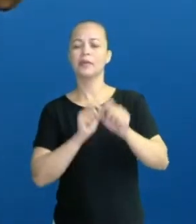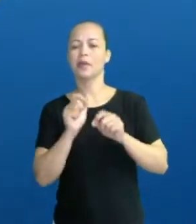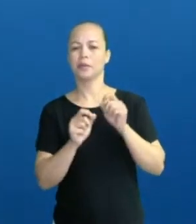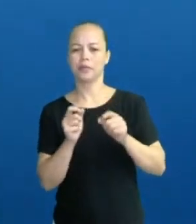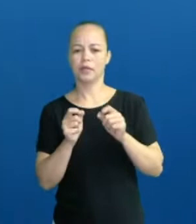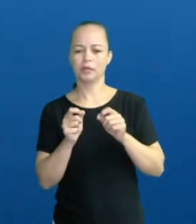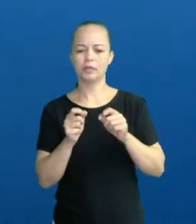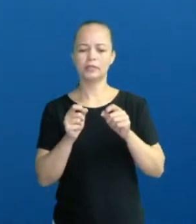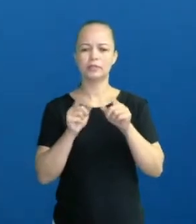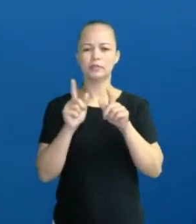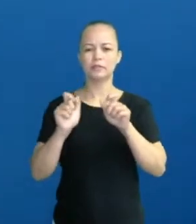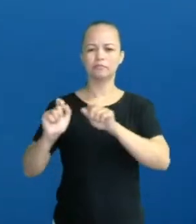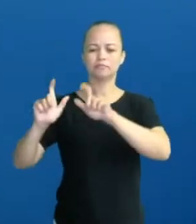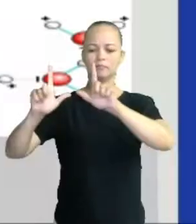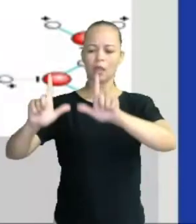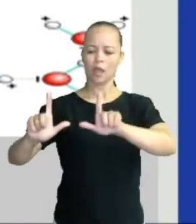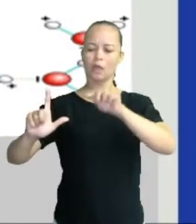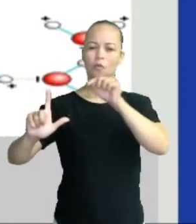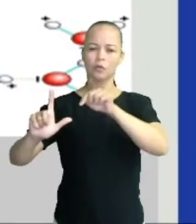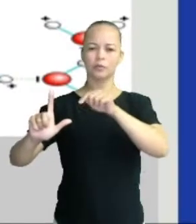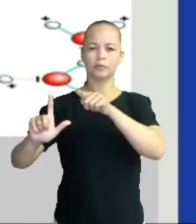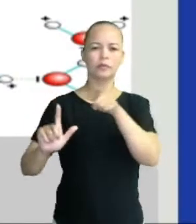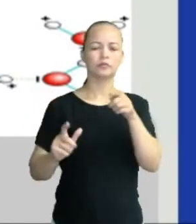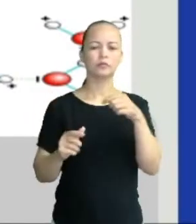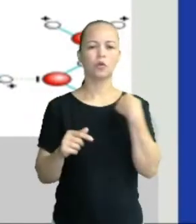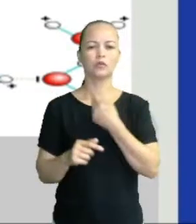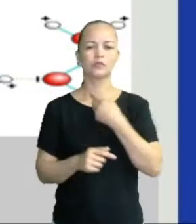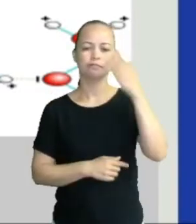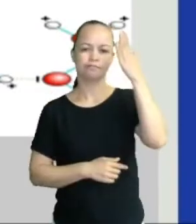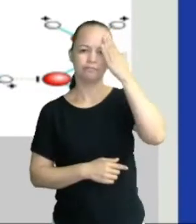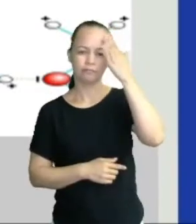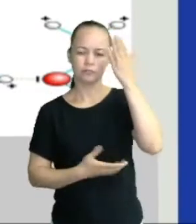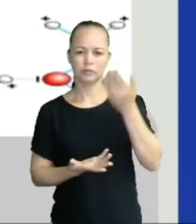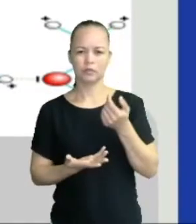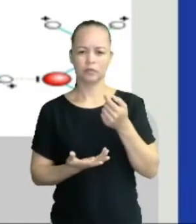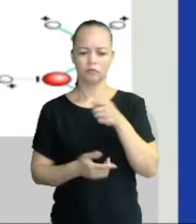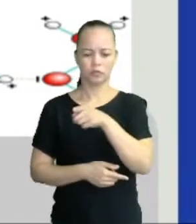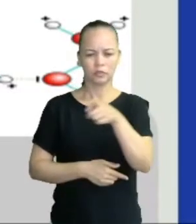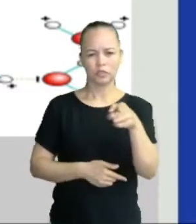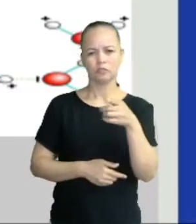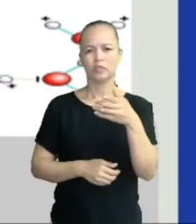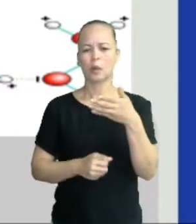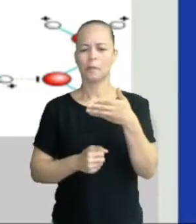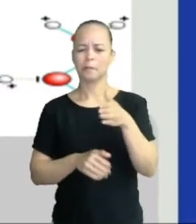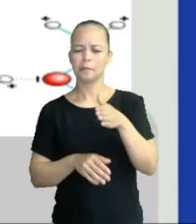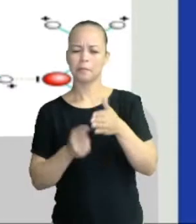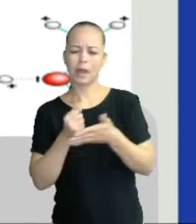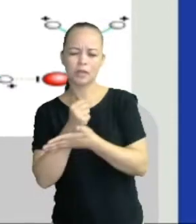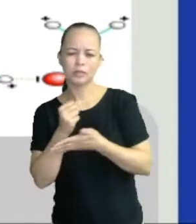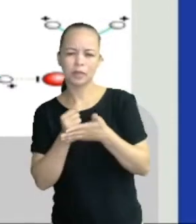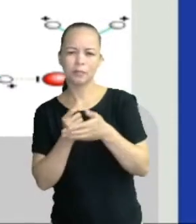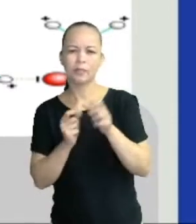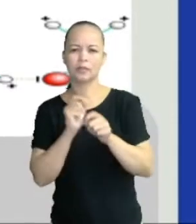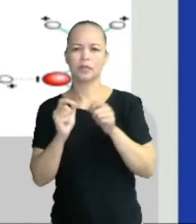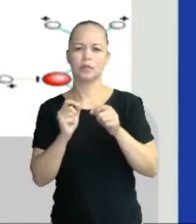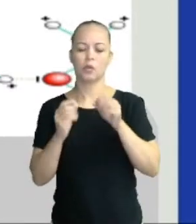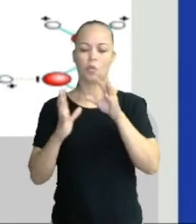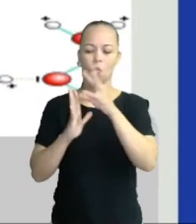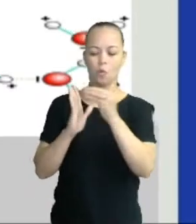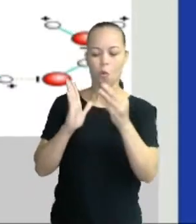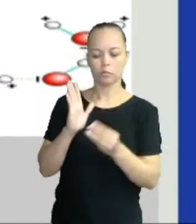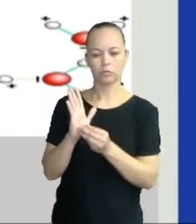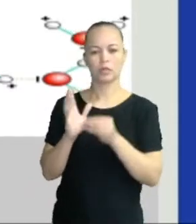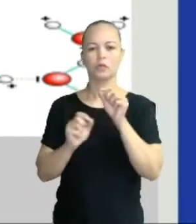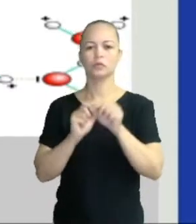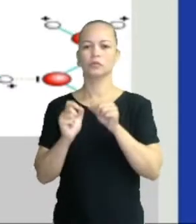esse recorte que vocês estão vendo aí, para a gente entender. Vocês viram que, basicamente, o nosso conteúdo ele vai estar se preocupando muito mais com as